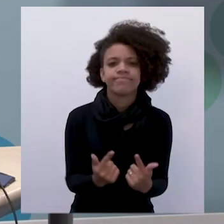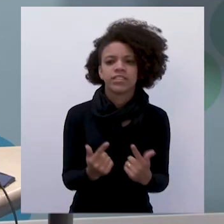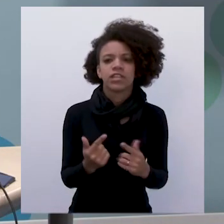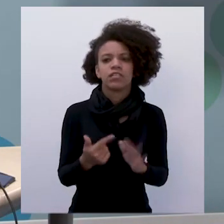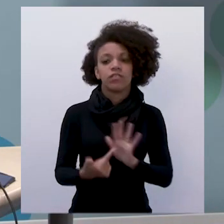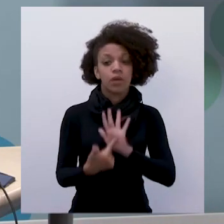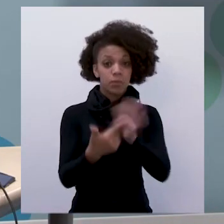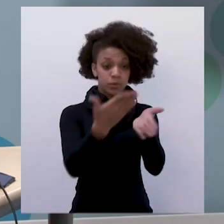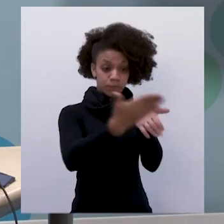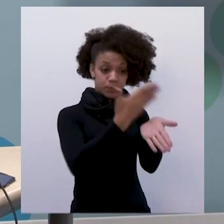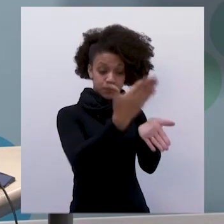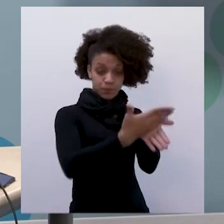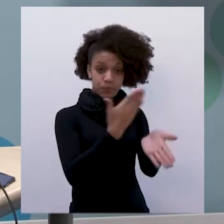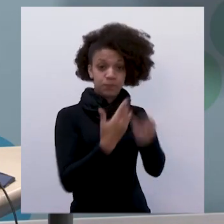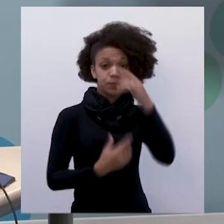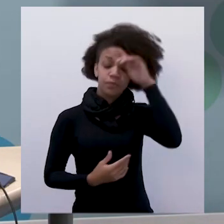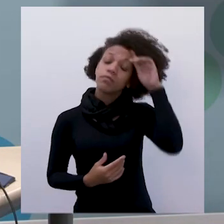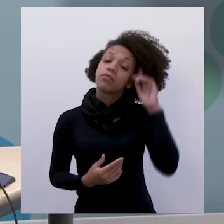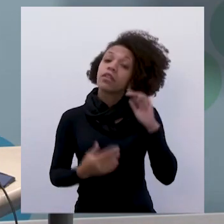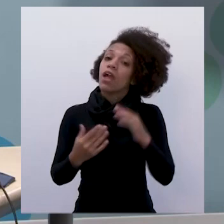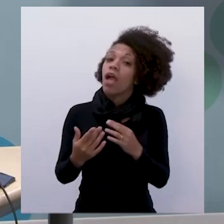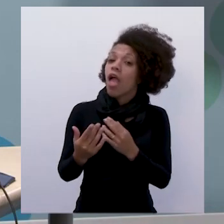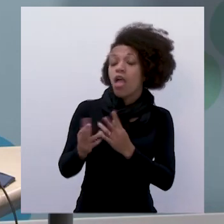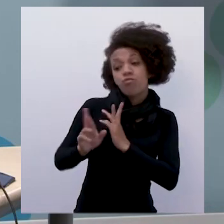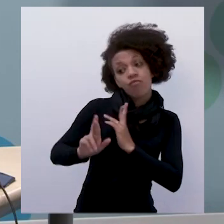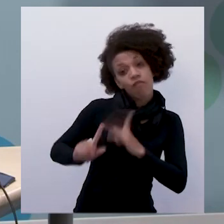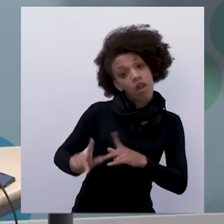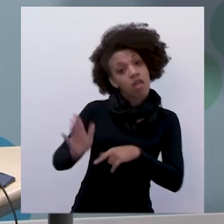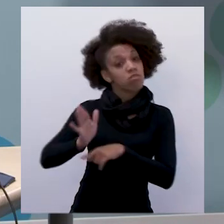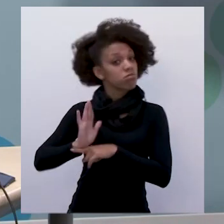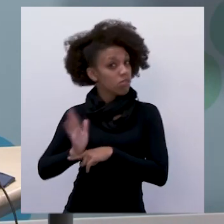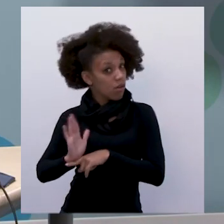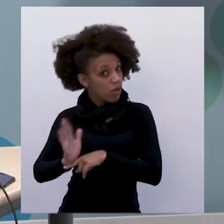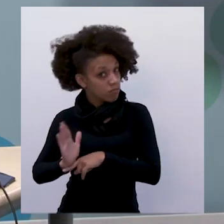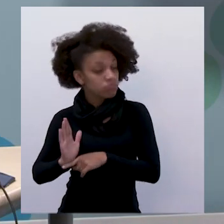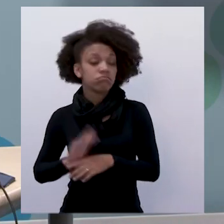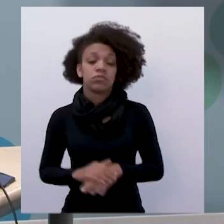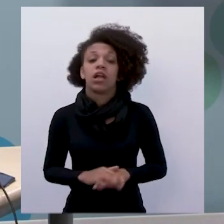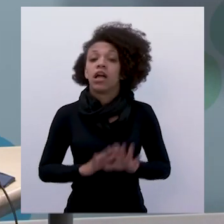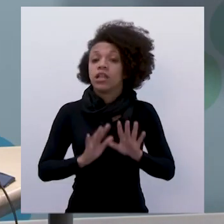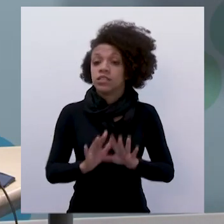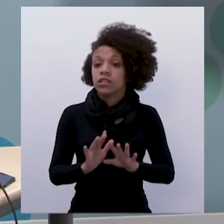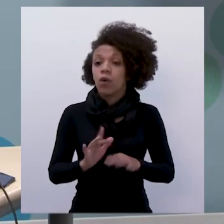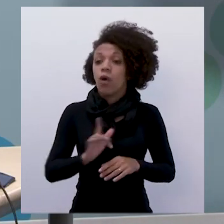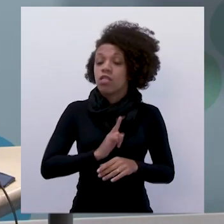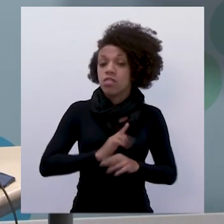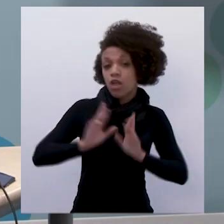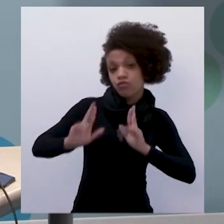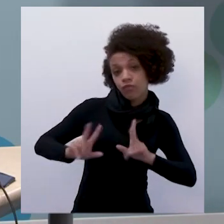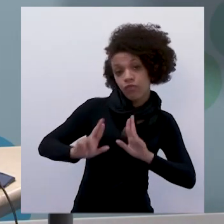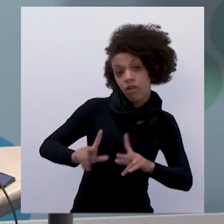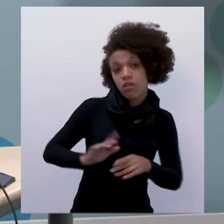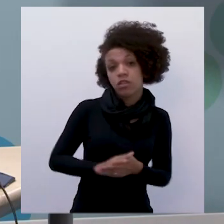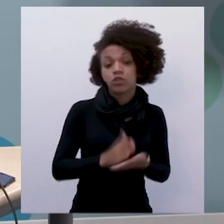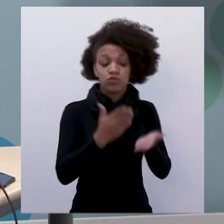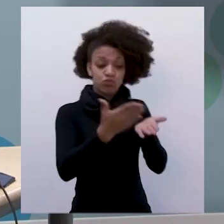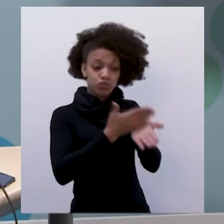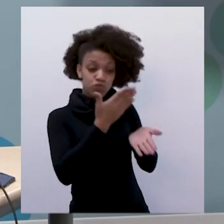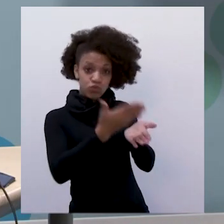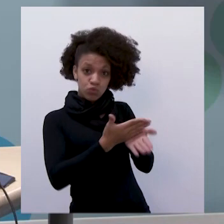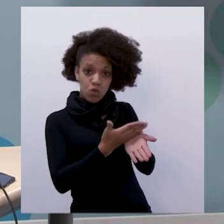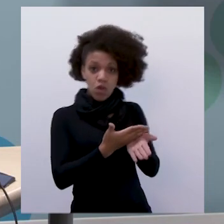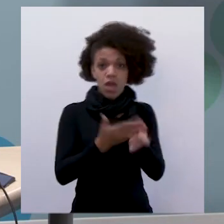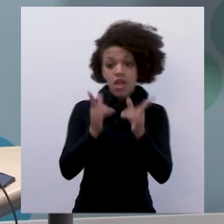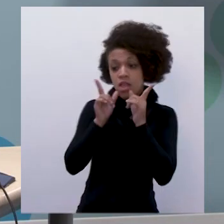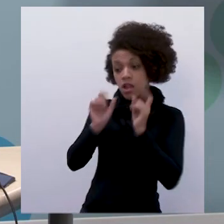nos nossos livros, corresponde à história contada nos filmes, né? Então, a gente tem a diferença da historiografia e da